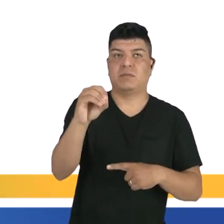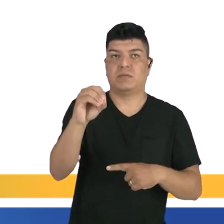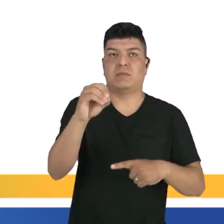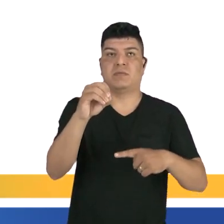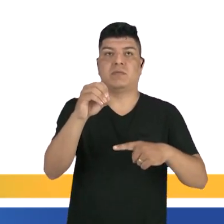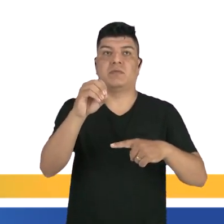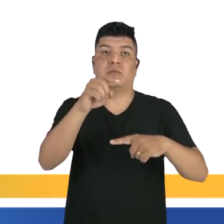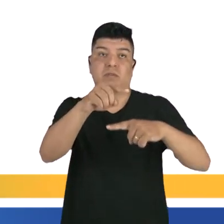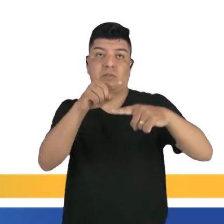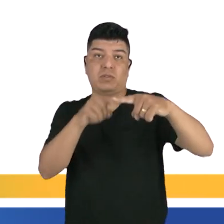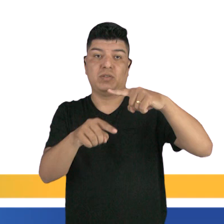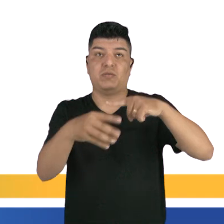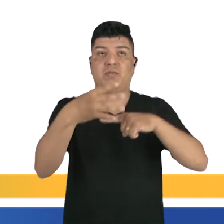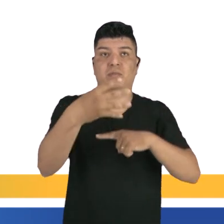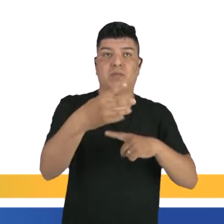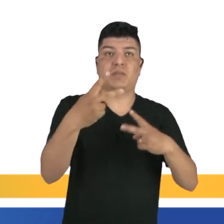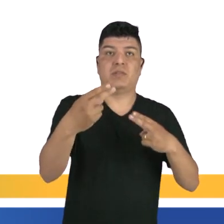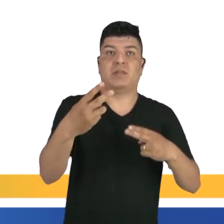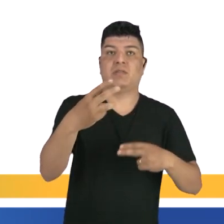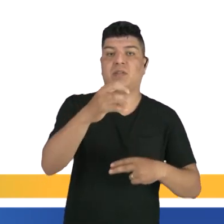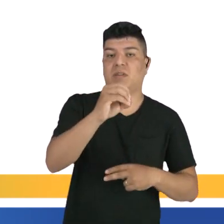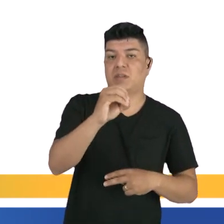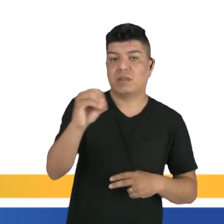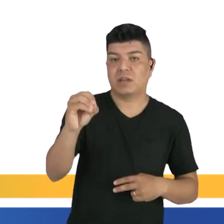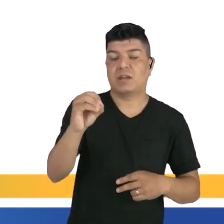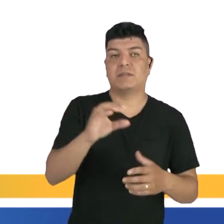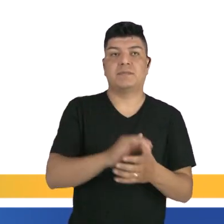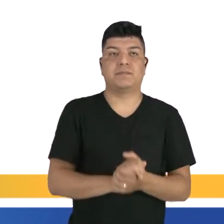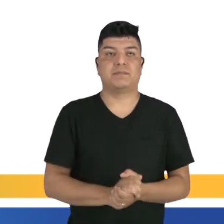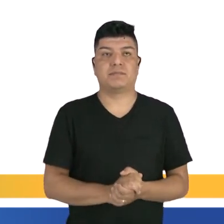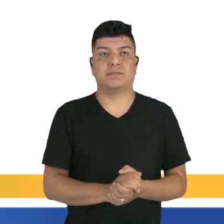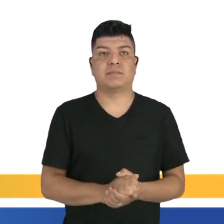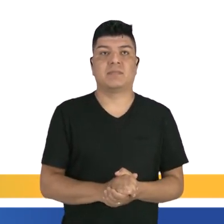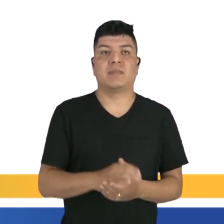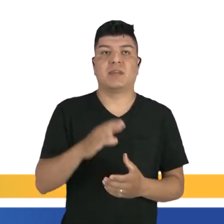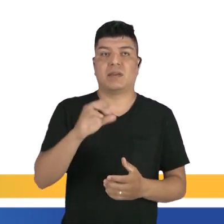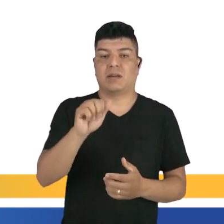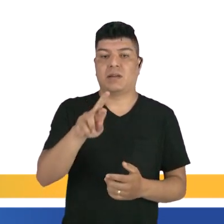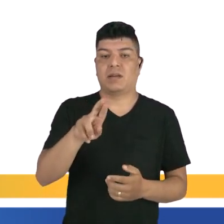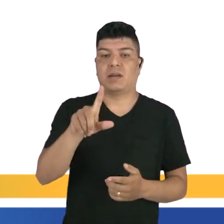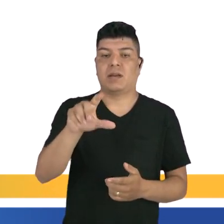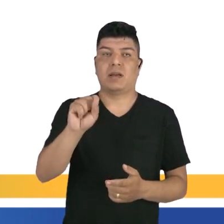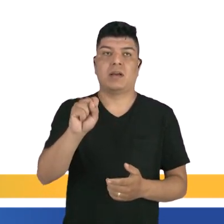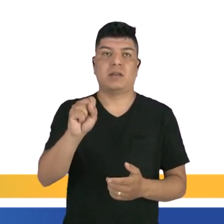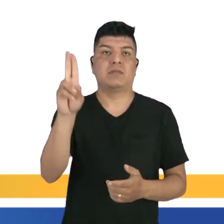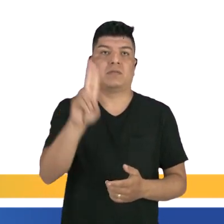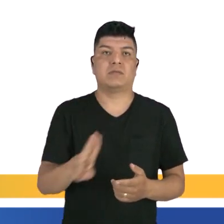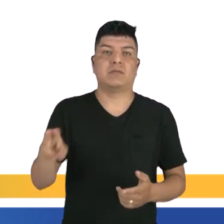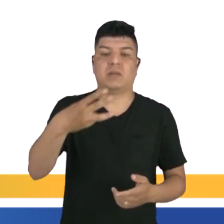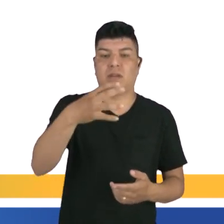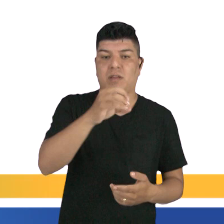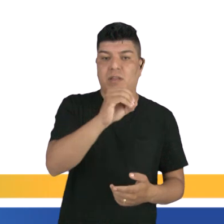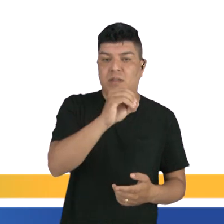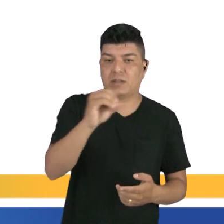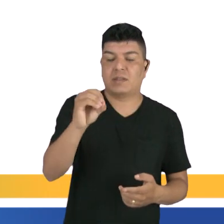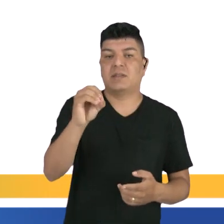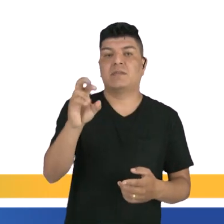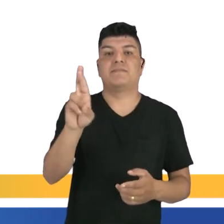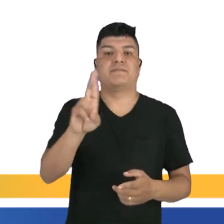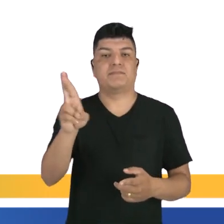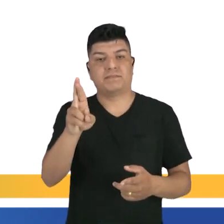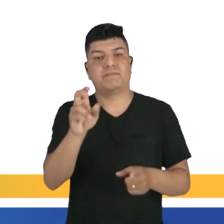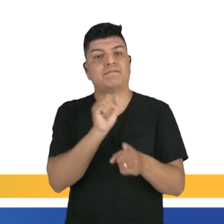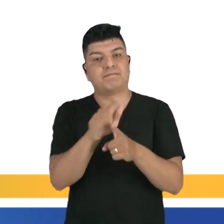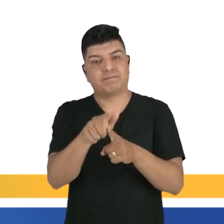4. Então, 1.200 por 4 dá 300. Então, o Carlos ele gasta R$ 300 com aluguel,